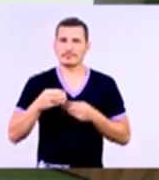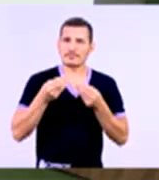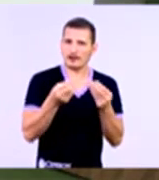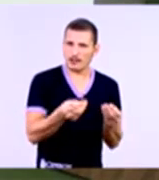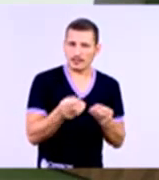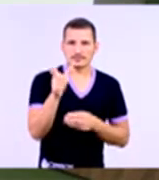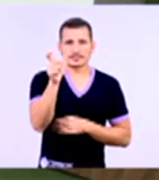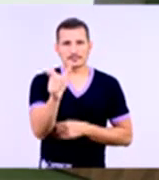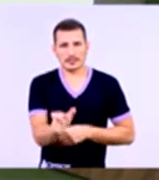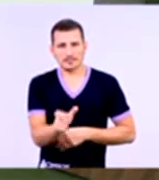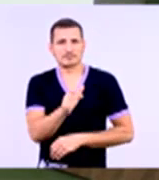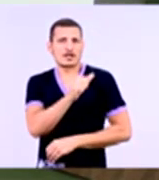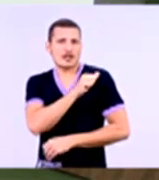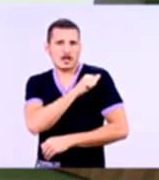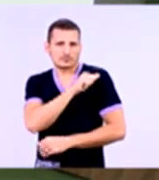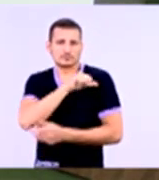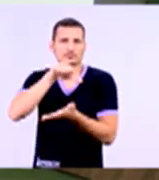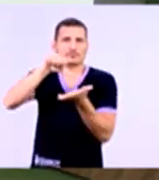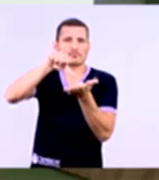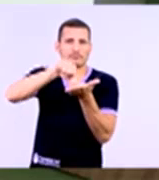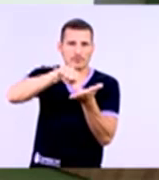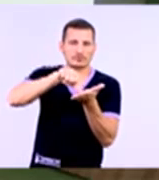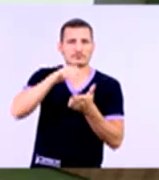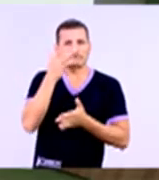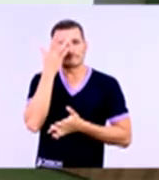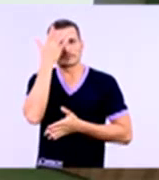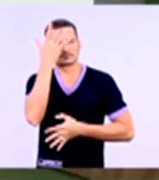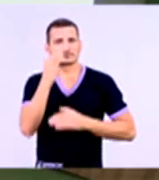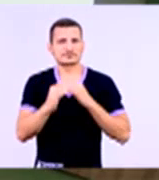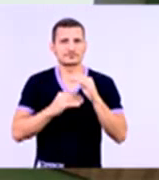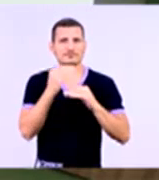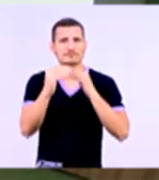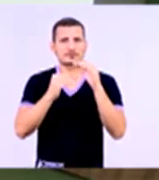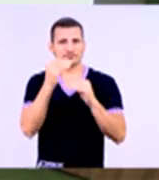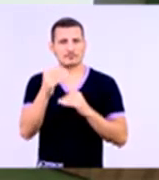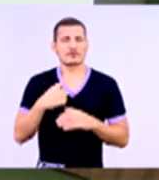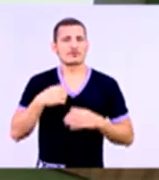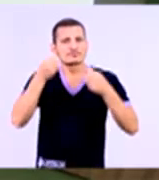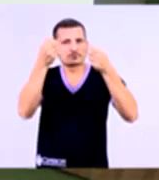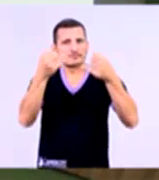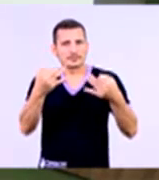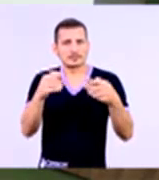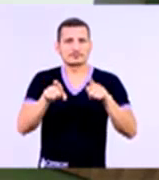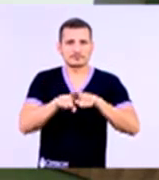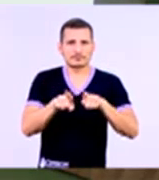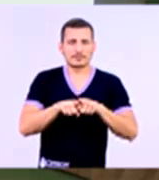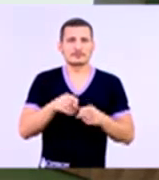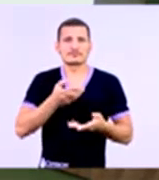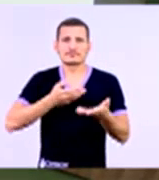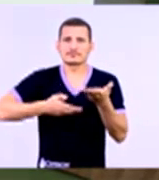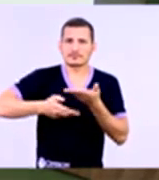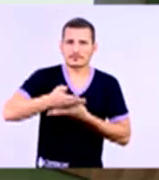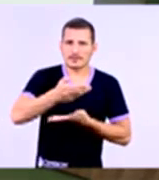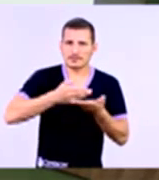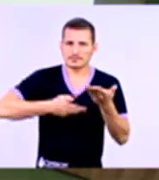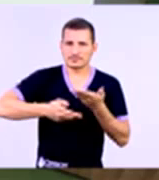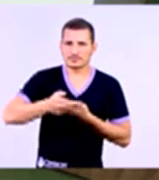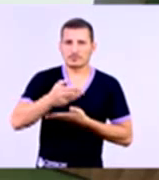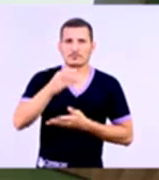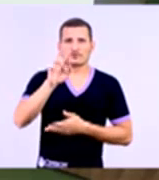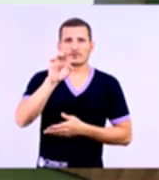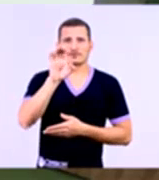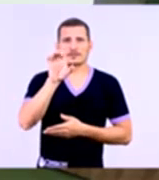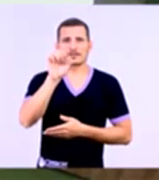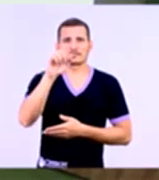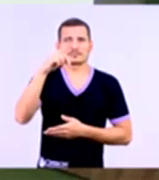e alunos lá nos polos uma facilidade de desenvolvimento. Aí eu tratei aqui sobre iteração relacionada à